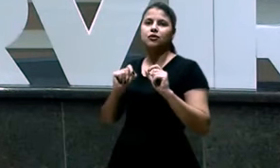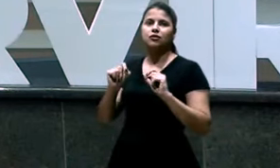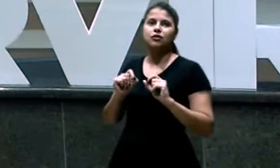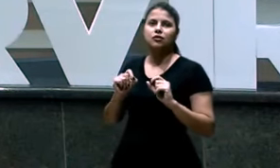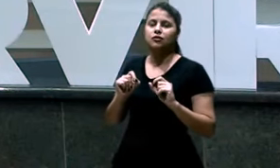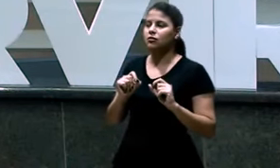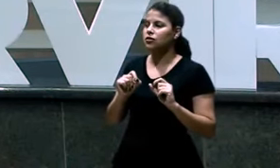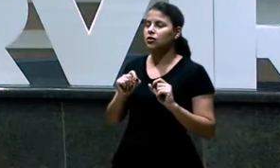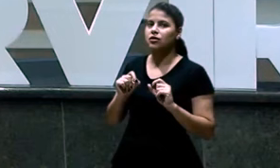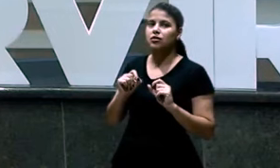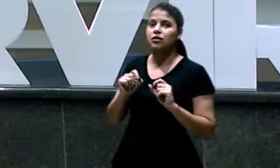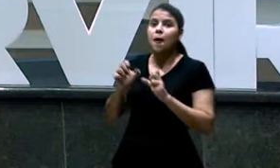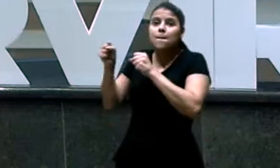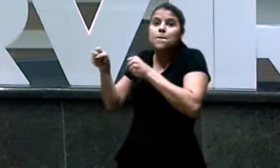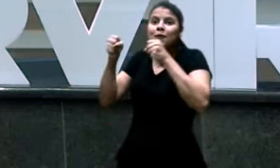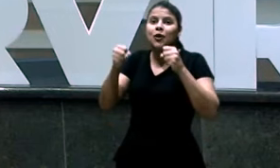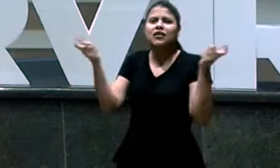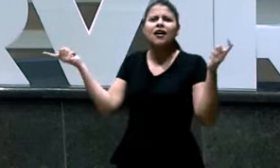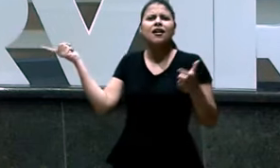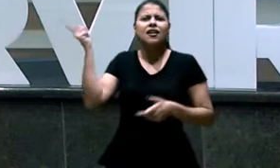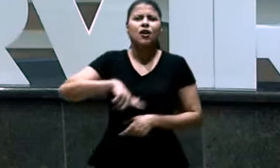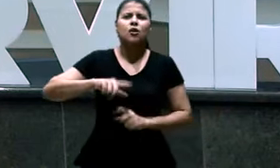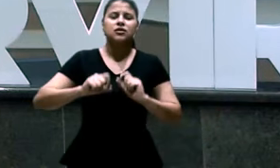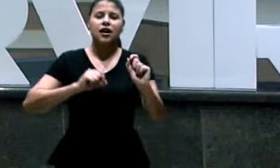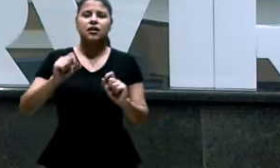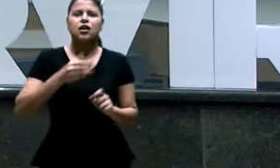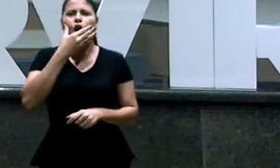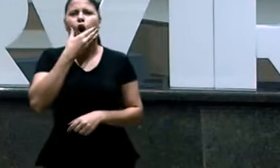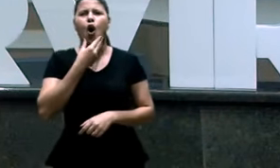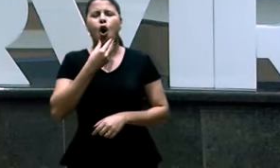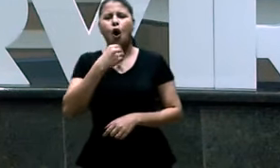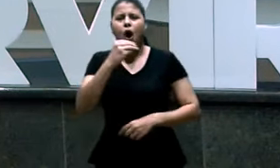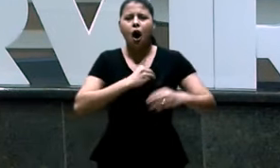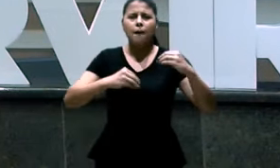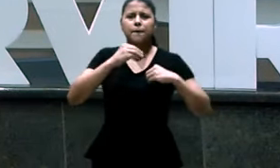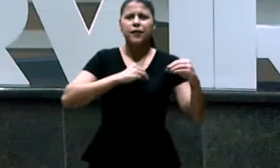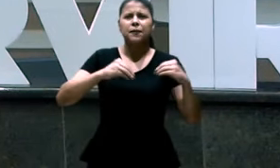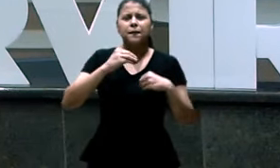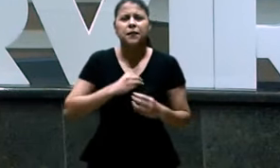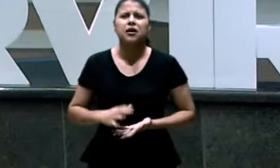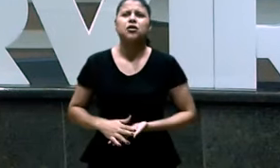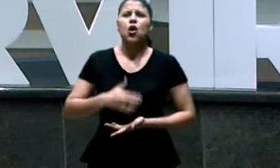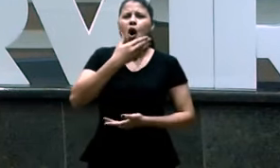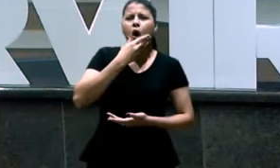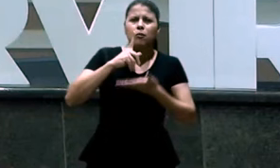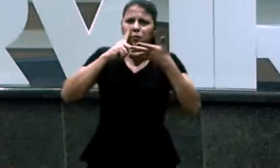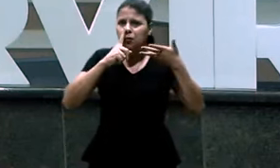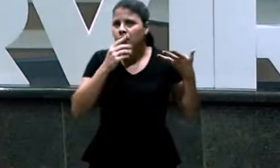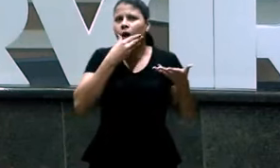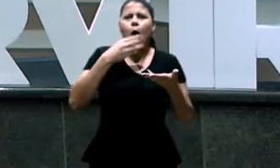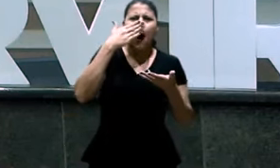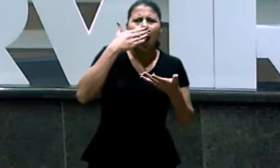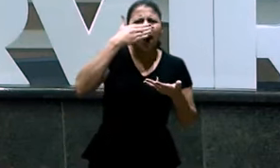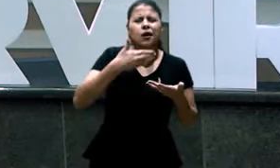o traficante, a prostituta, o pecador do mais profundo de um poço. Eu tenho a graça. Eu tenho